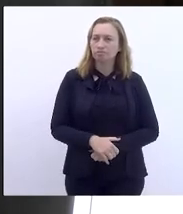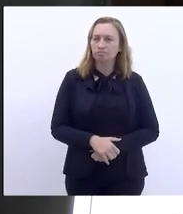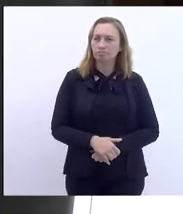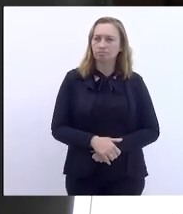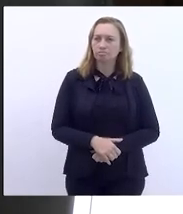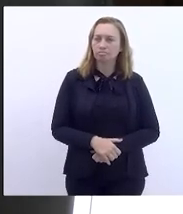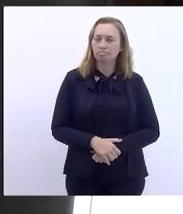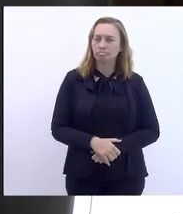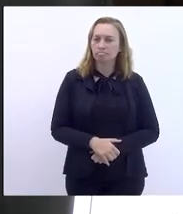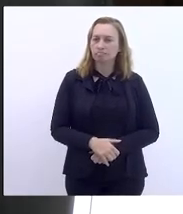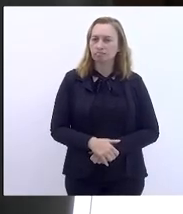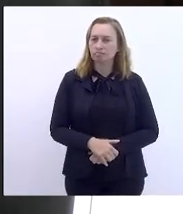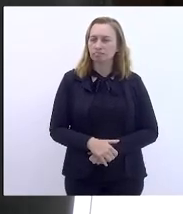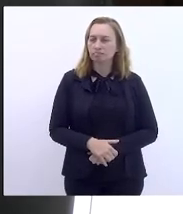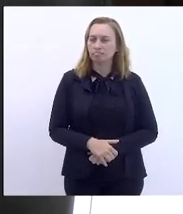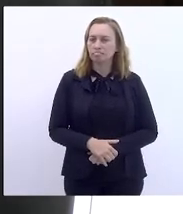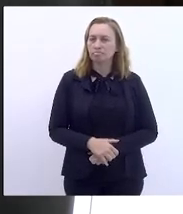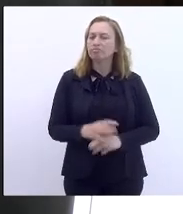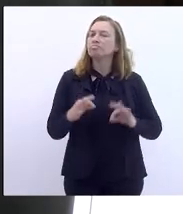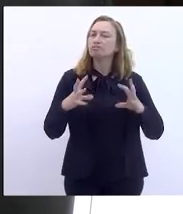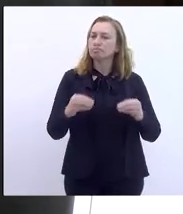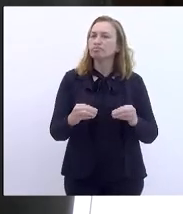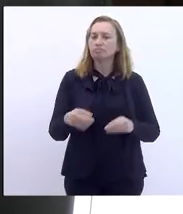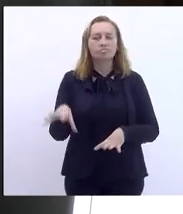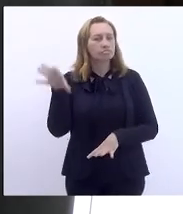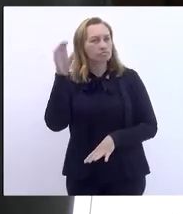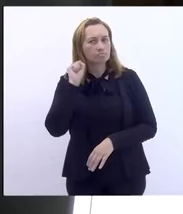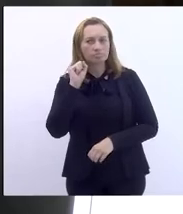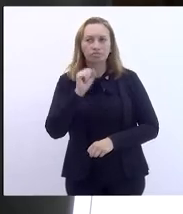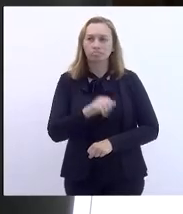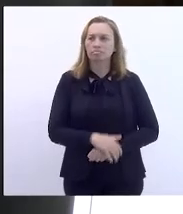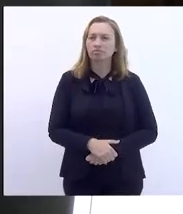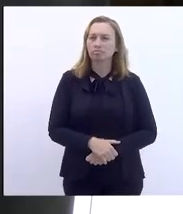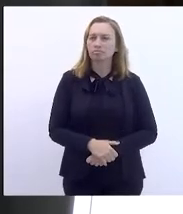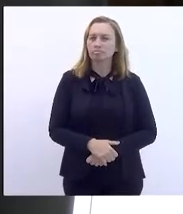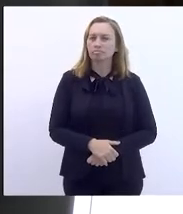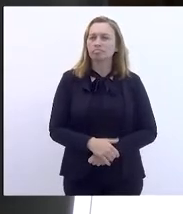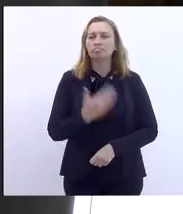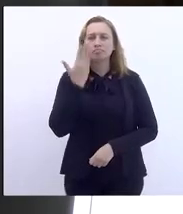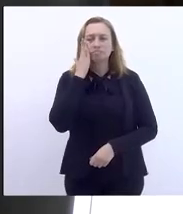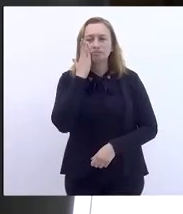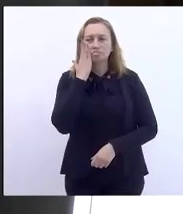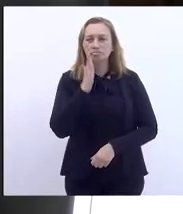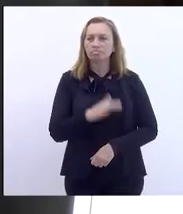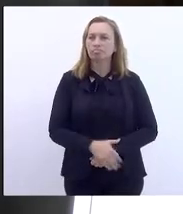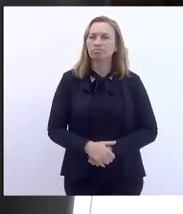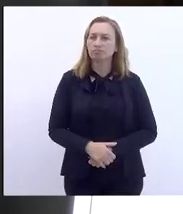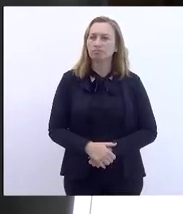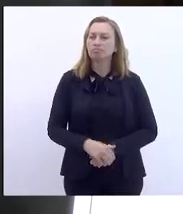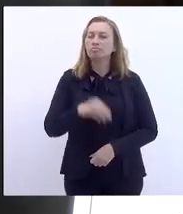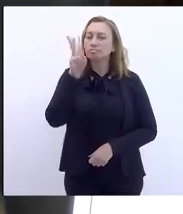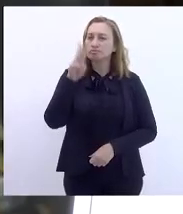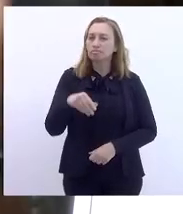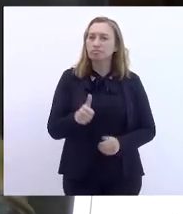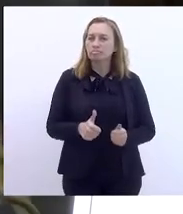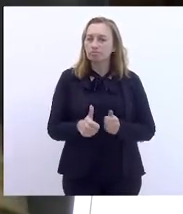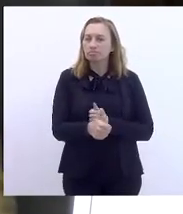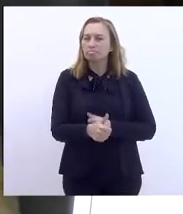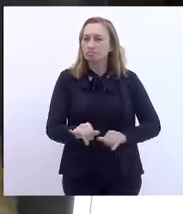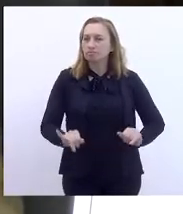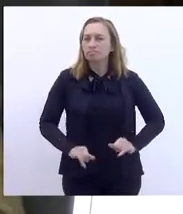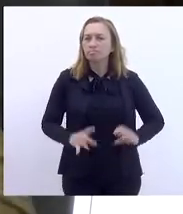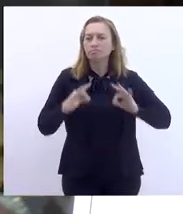essa coalizão por tudo que a gente ouviu e a gente entende que quem tá na ponta